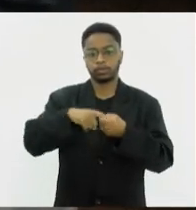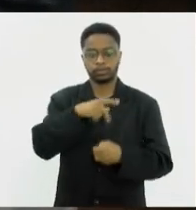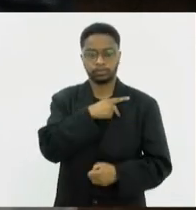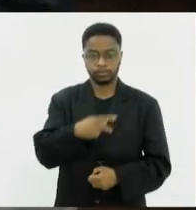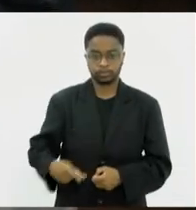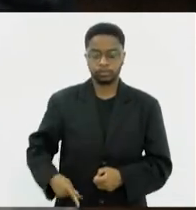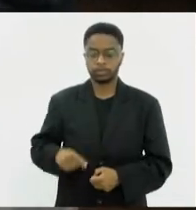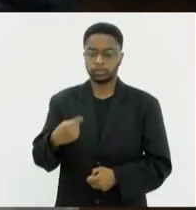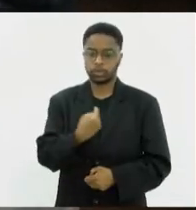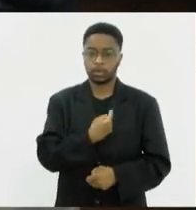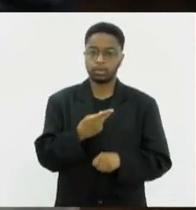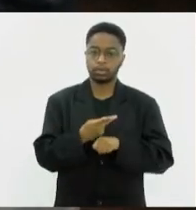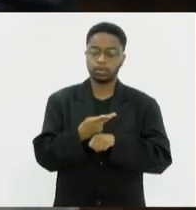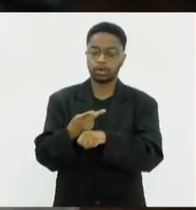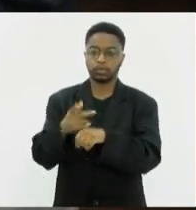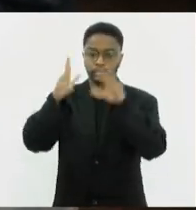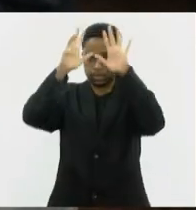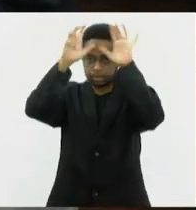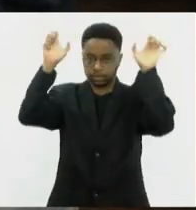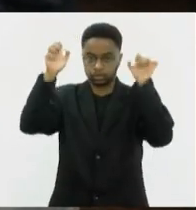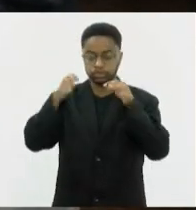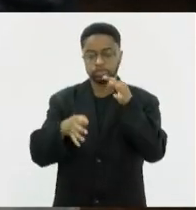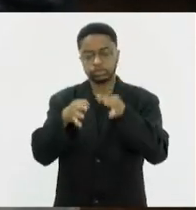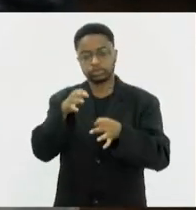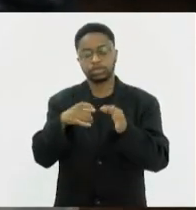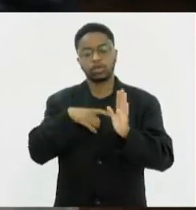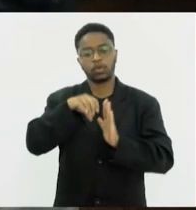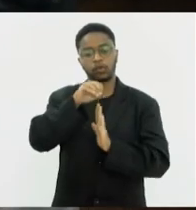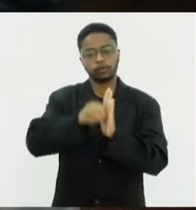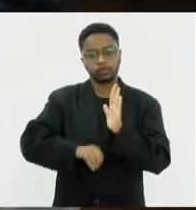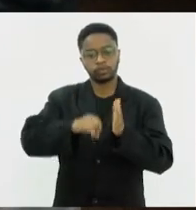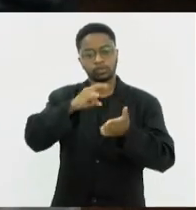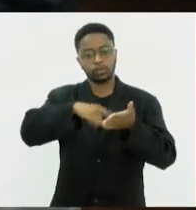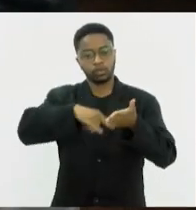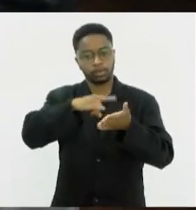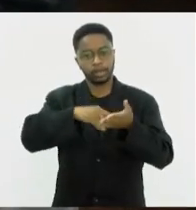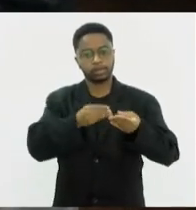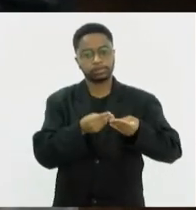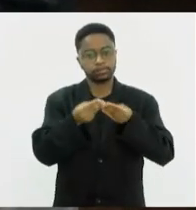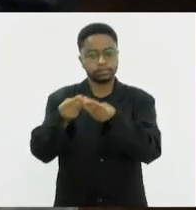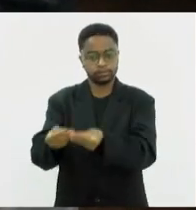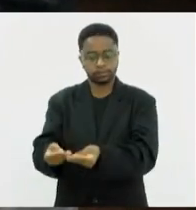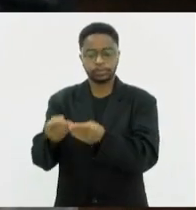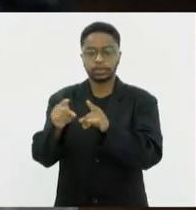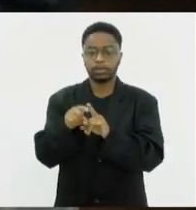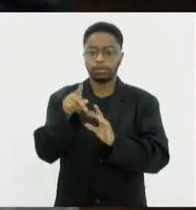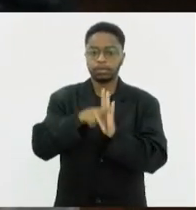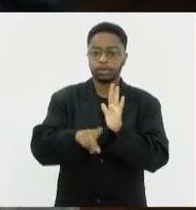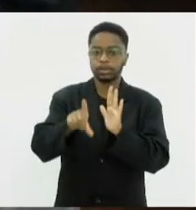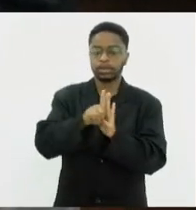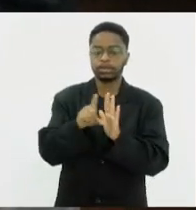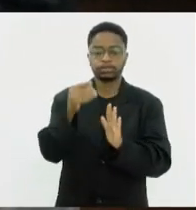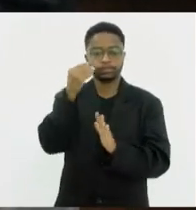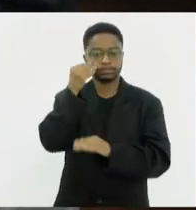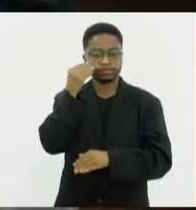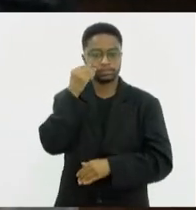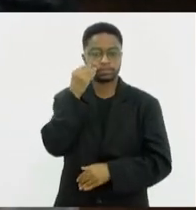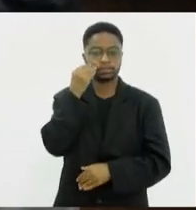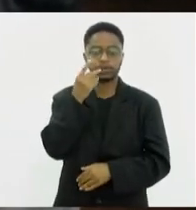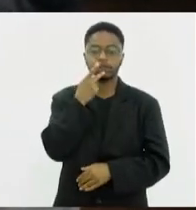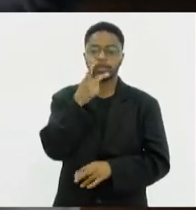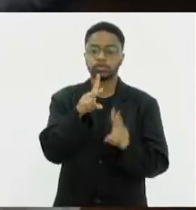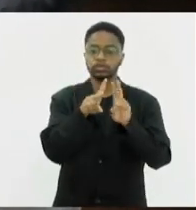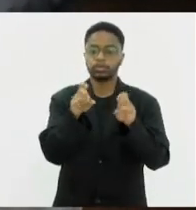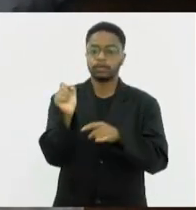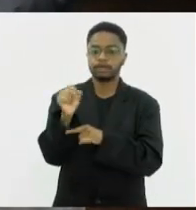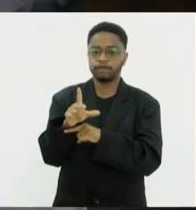TJ com base nas indicações, ofícios, tudo que a gente tem, mais um projeto de lei, que a gente possa, enfim, falar das vacâncias como